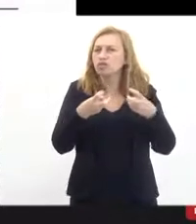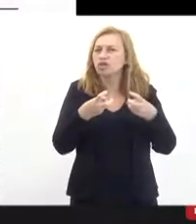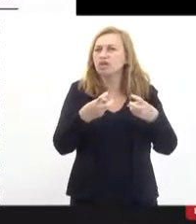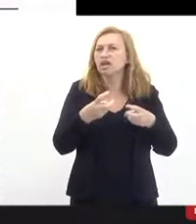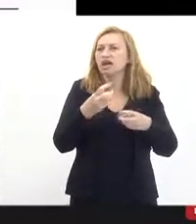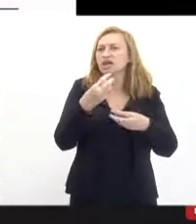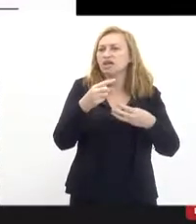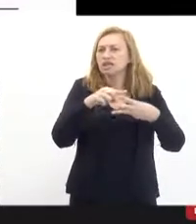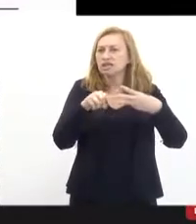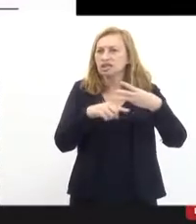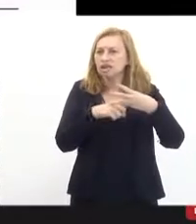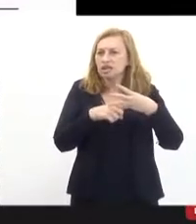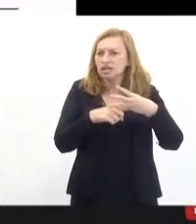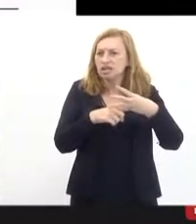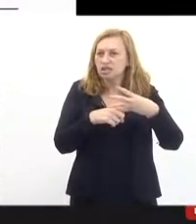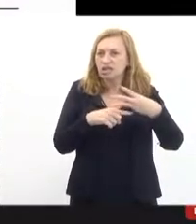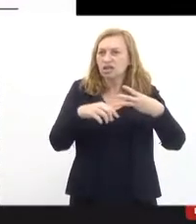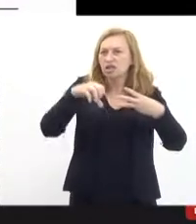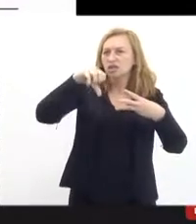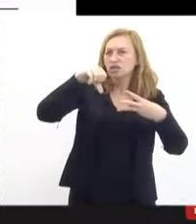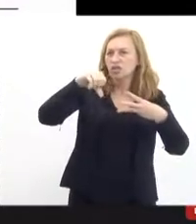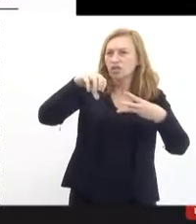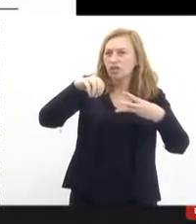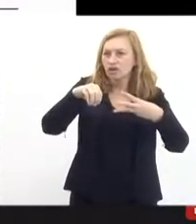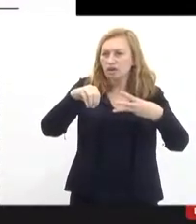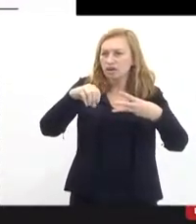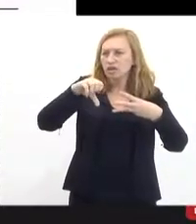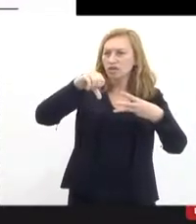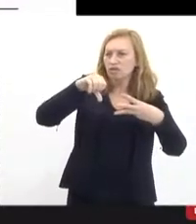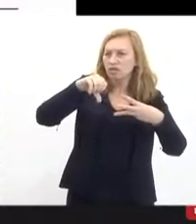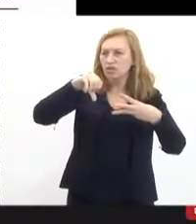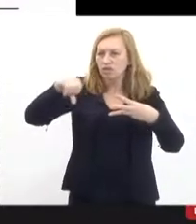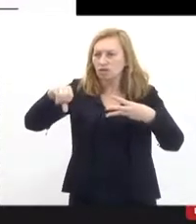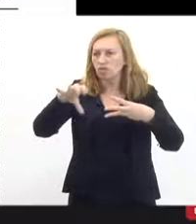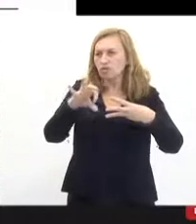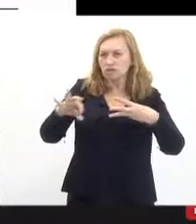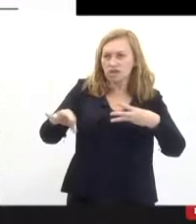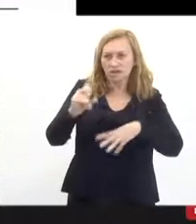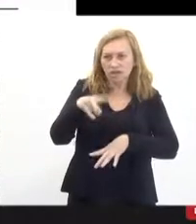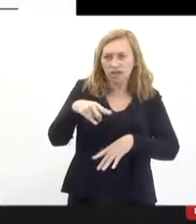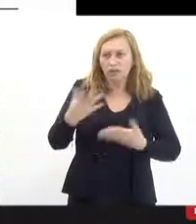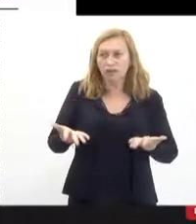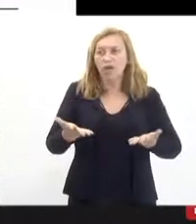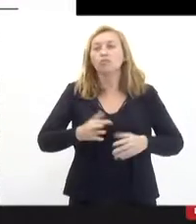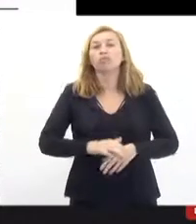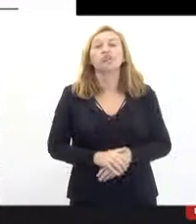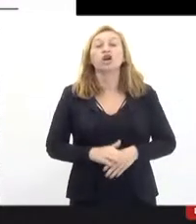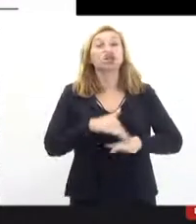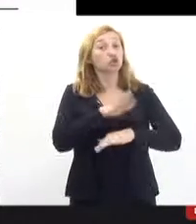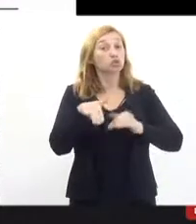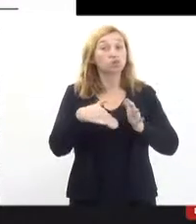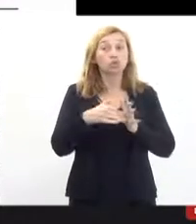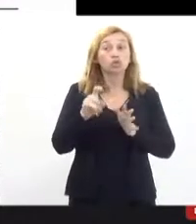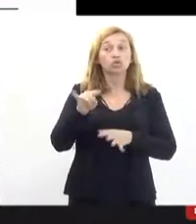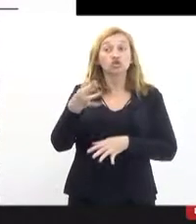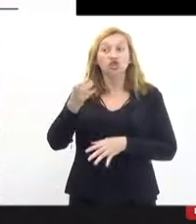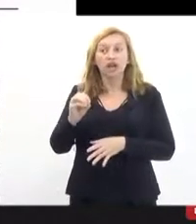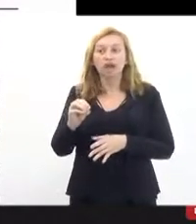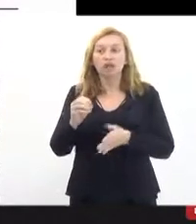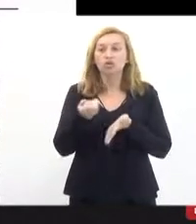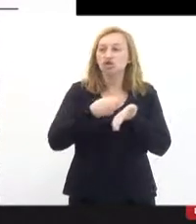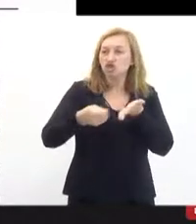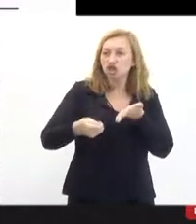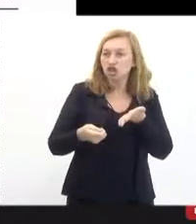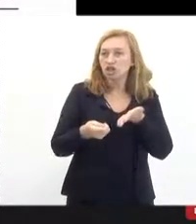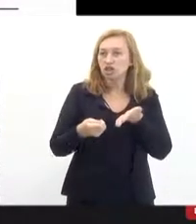três faixas estabelecidos entre 90% e 99%, né? Então, de todos os créditos inscritos em